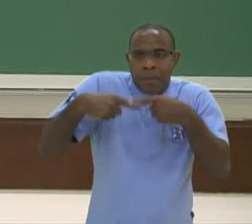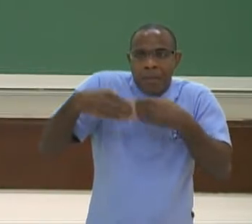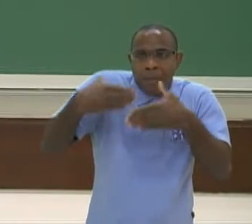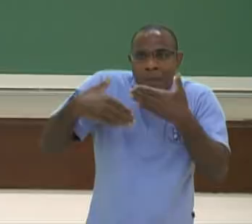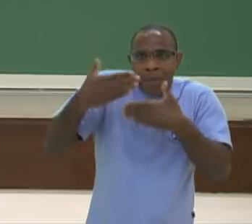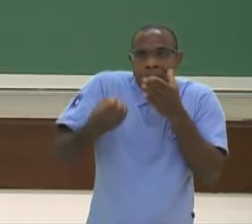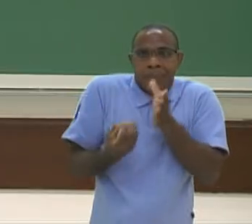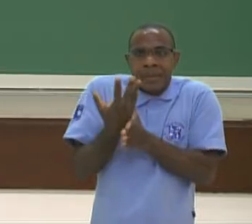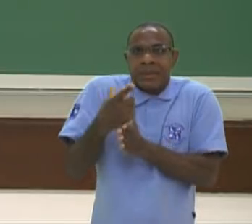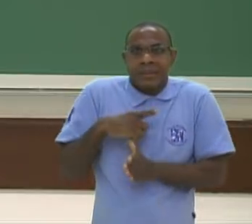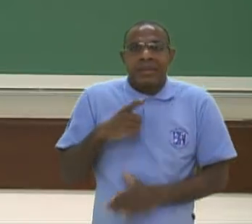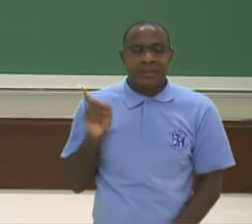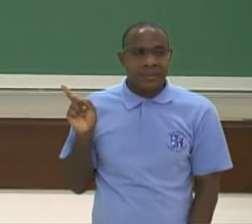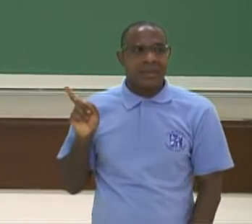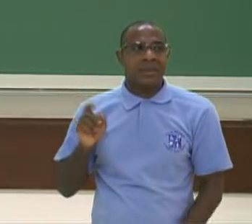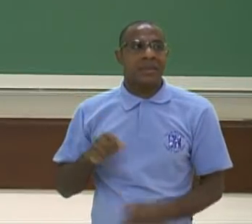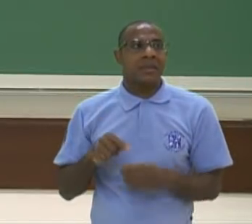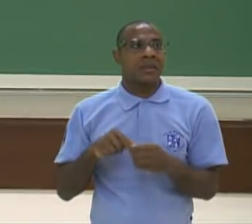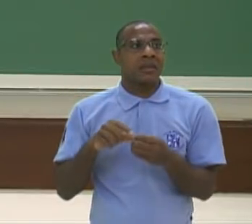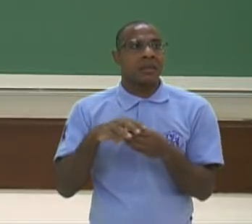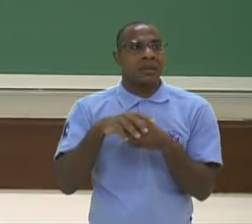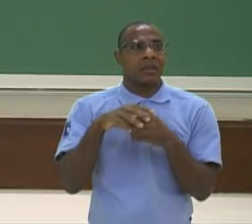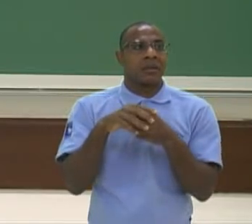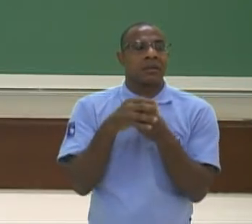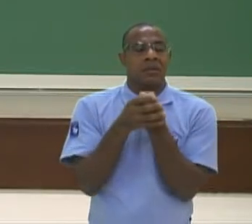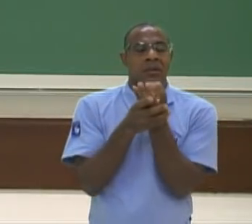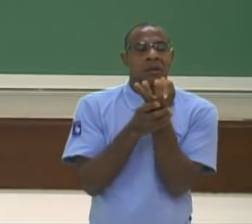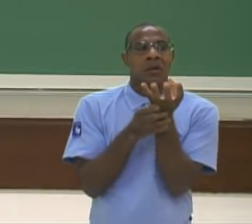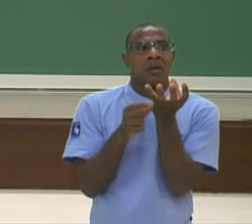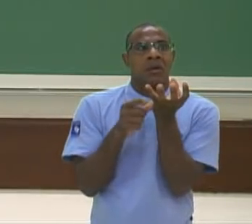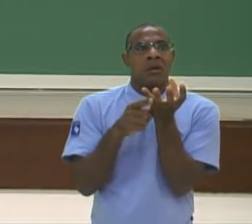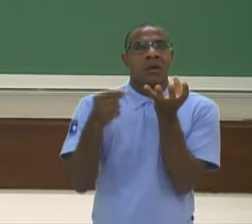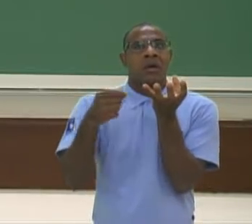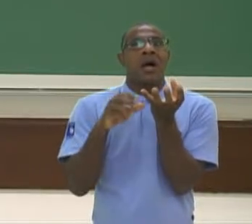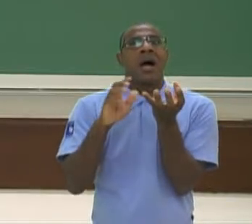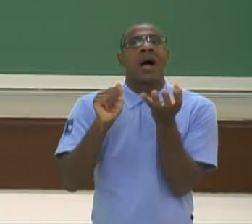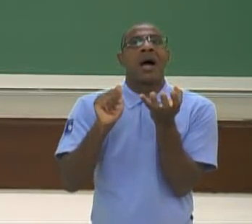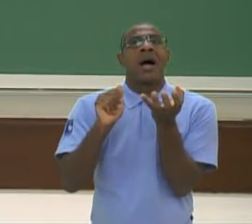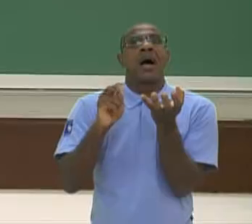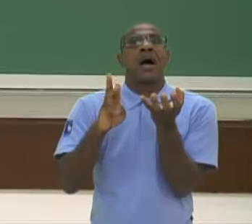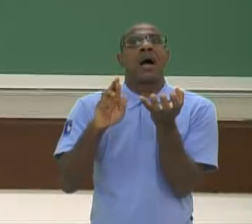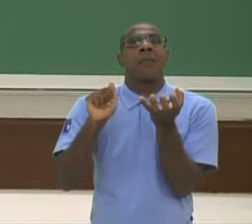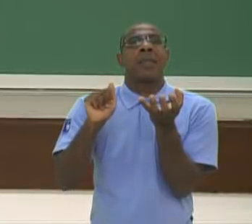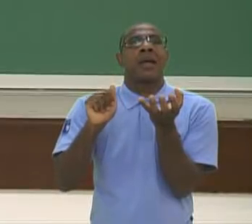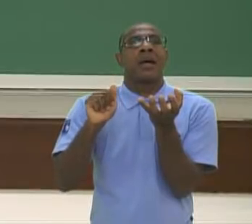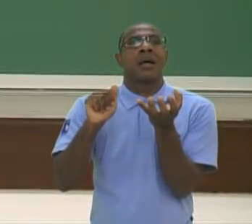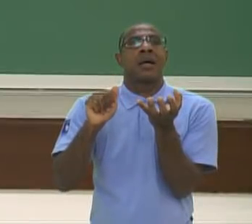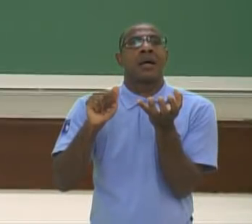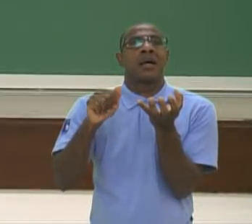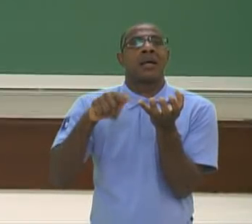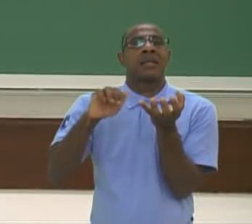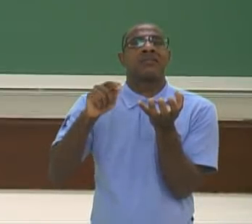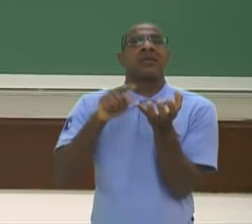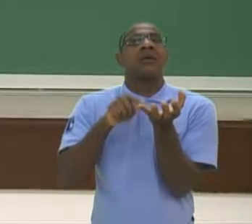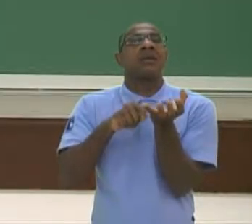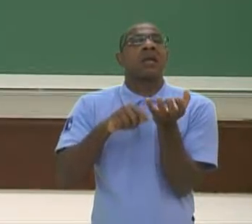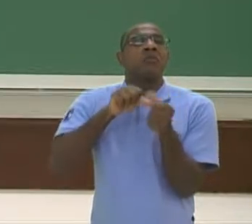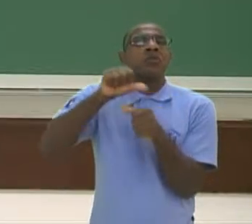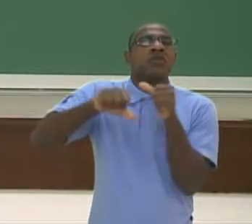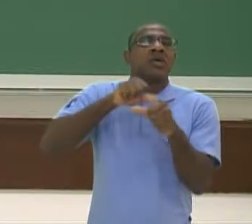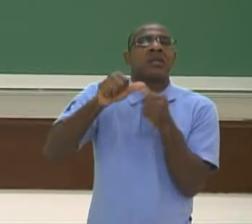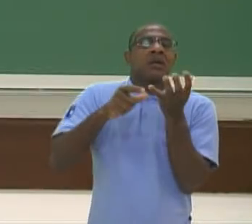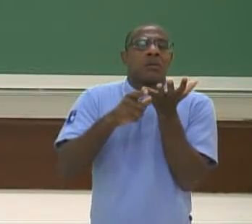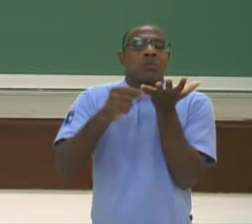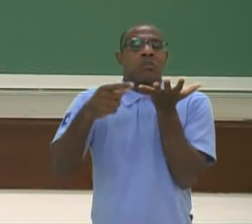da margarida, a gente vai ter a bráctea. Lembra que eu te contei na aula passada das modificações das flores,